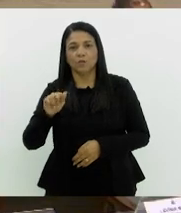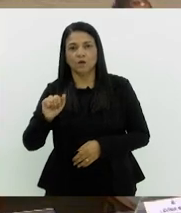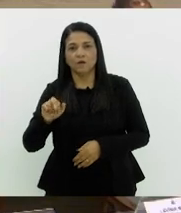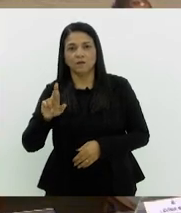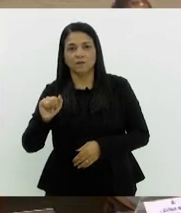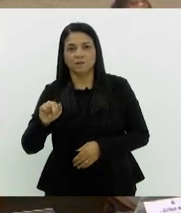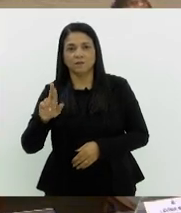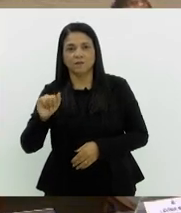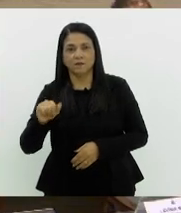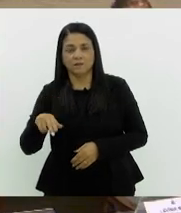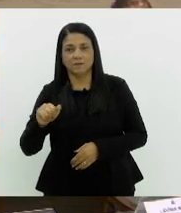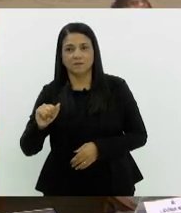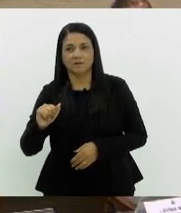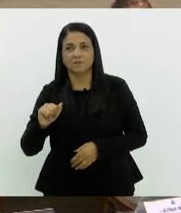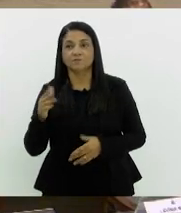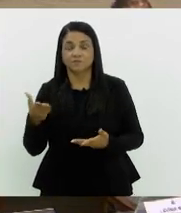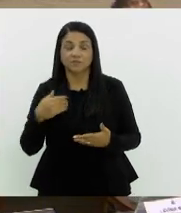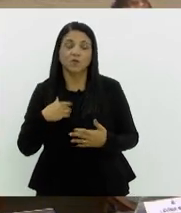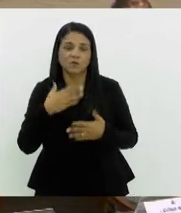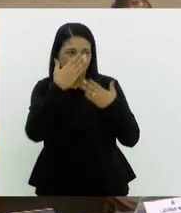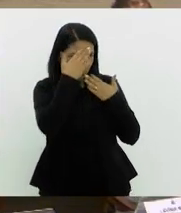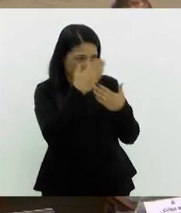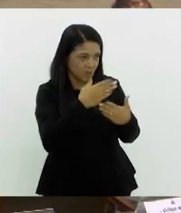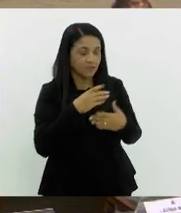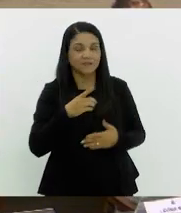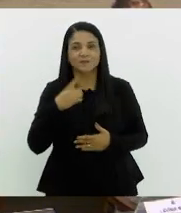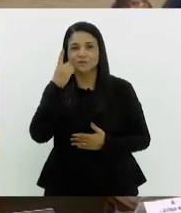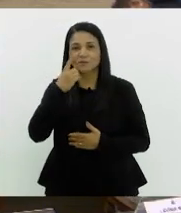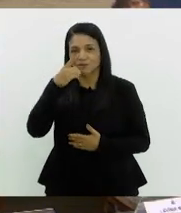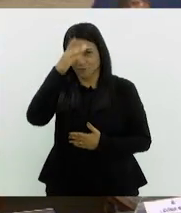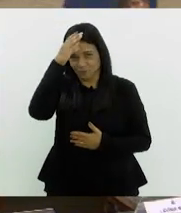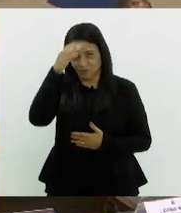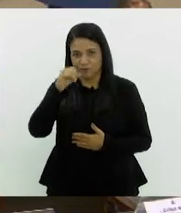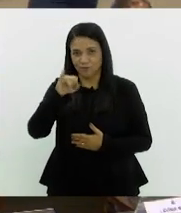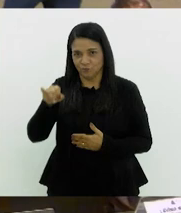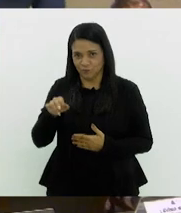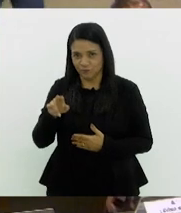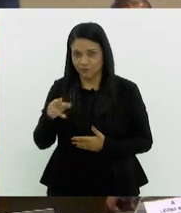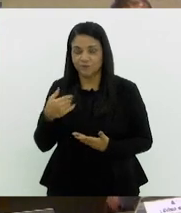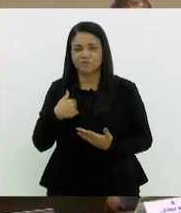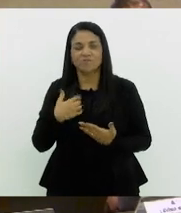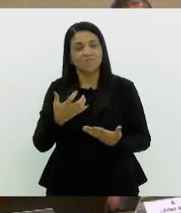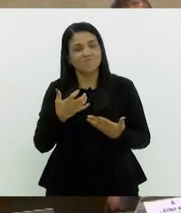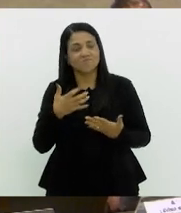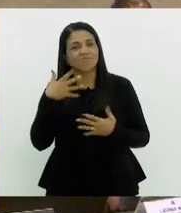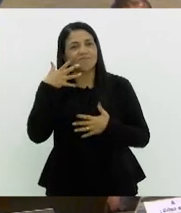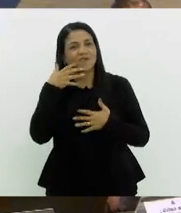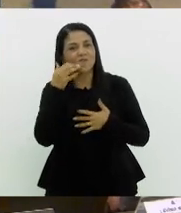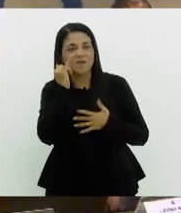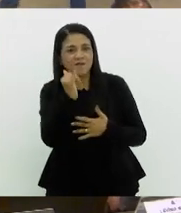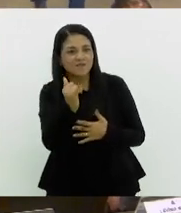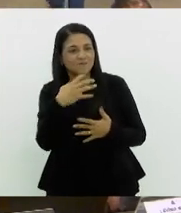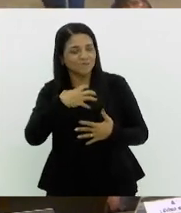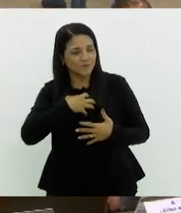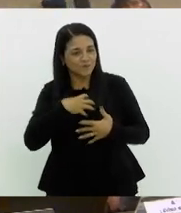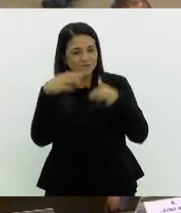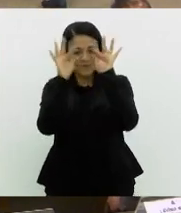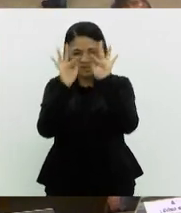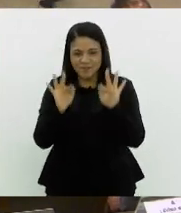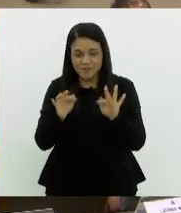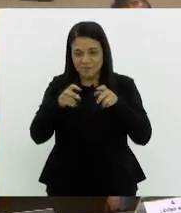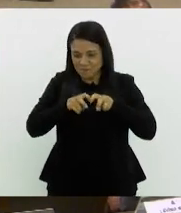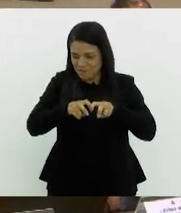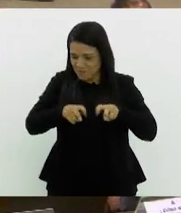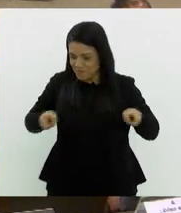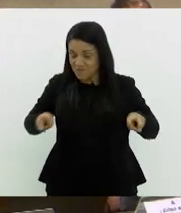Muito obrigado, tia Ju. Eu queria, em primeiro lugar, dizer que eu estou muito feliz de estar numa mesa presidida por uma mulher,